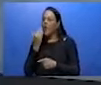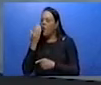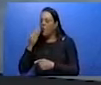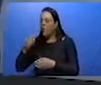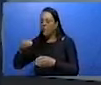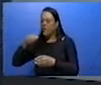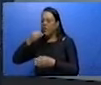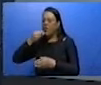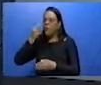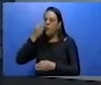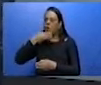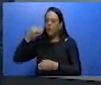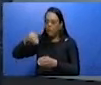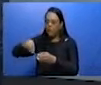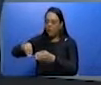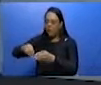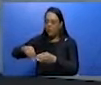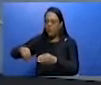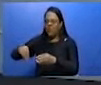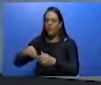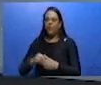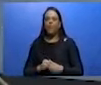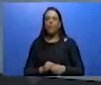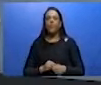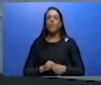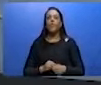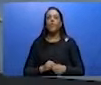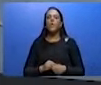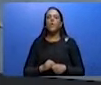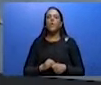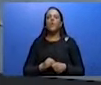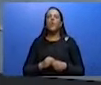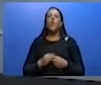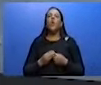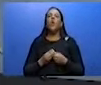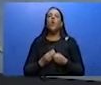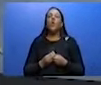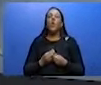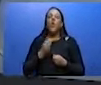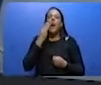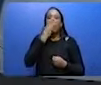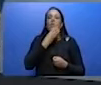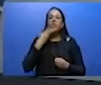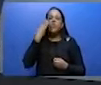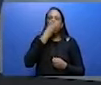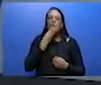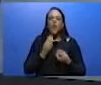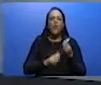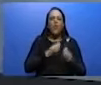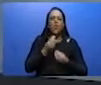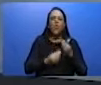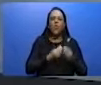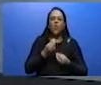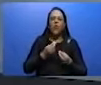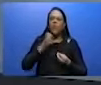o produto era. Como vocês acham que era visto o açúcar na Europa? Era uma coisa que todo mundo queria? Ou